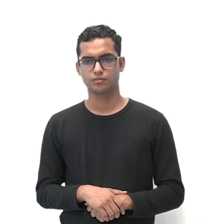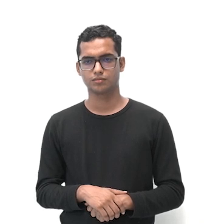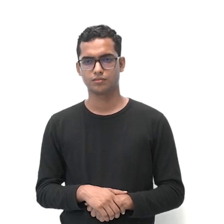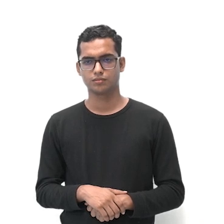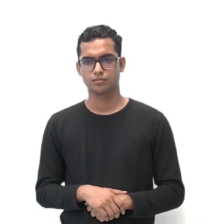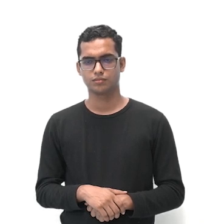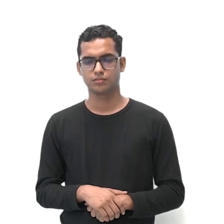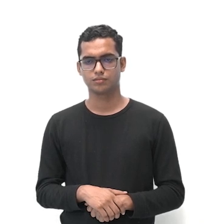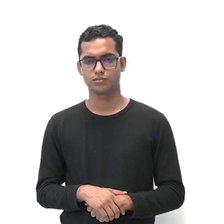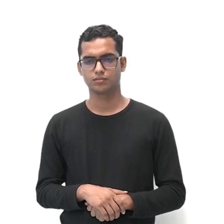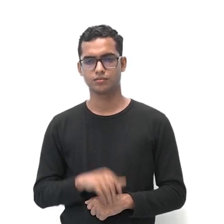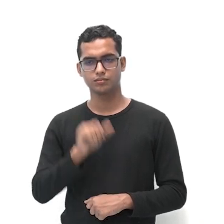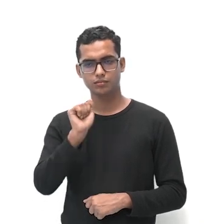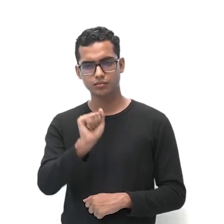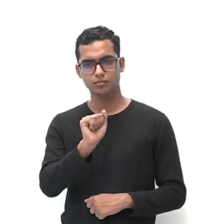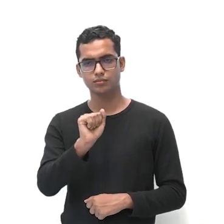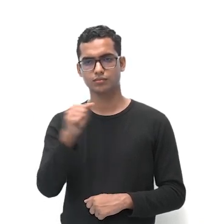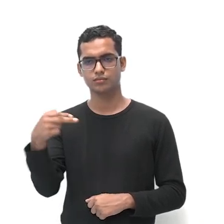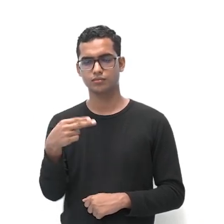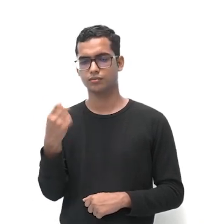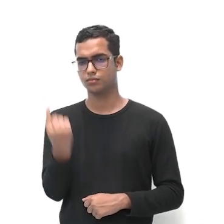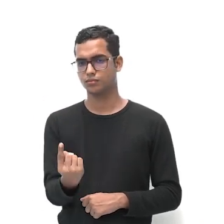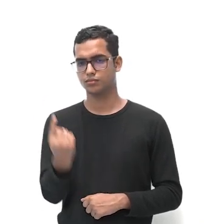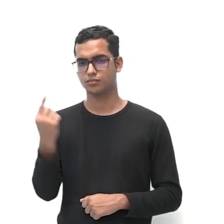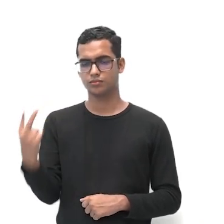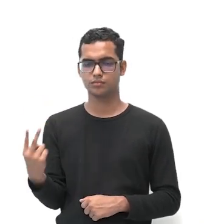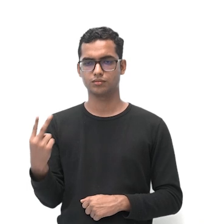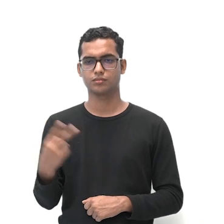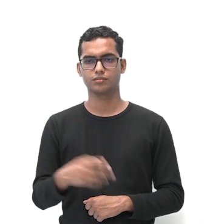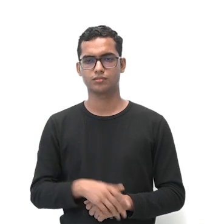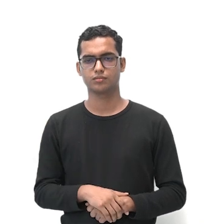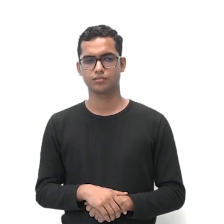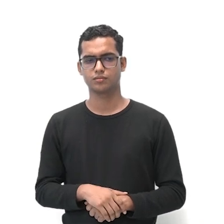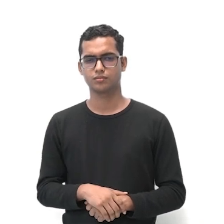Então, vamos colocar aqui AB igual a 12. O segmento